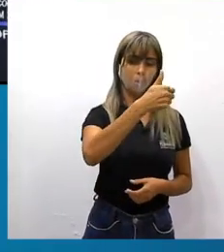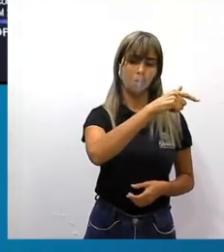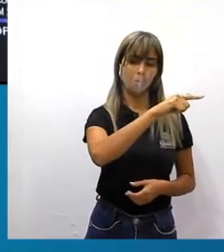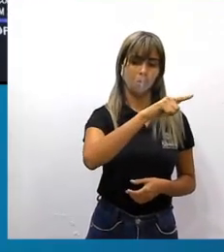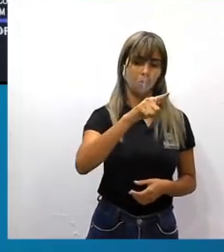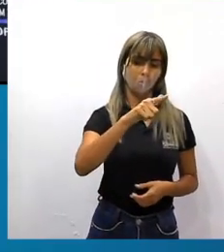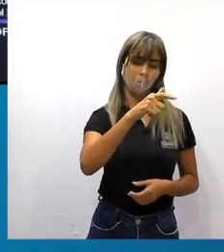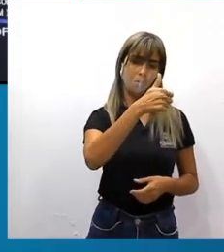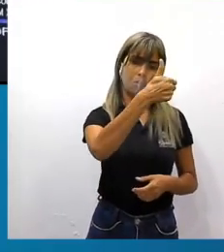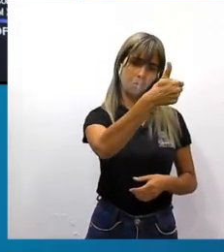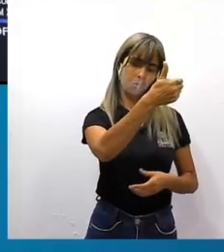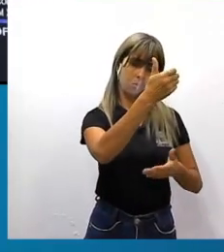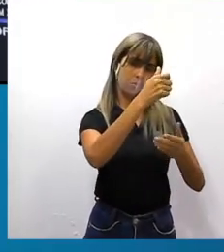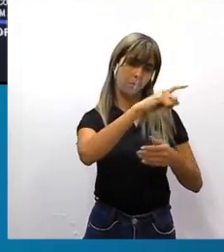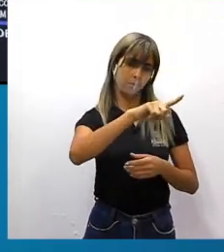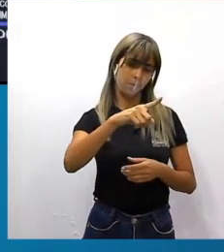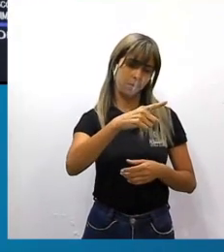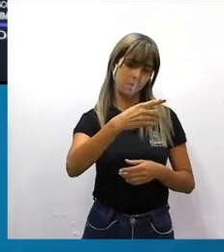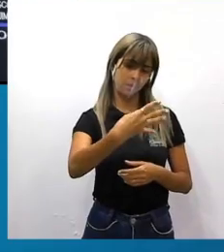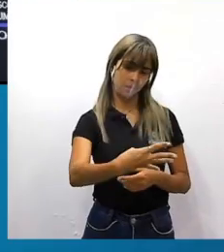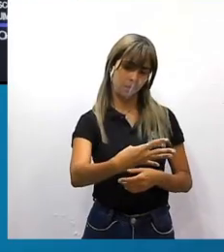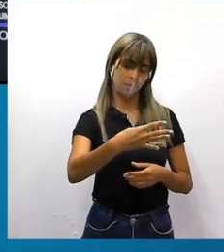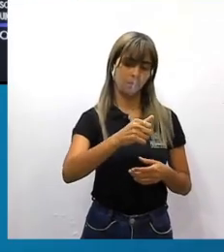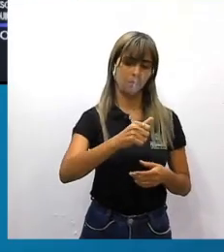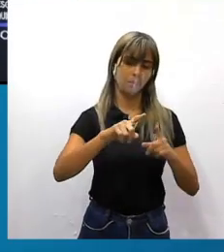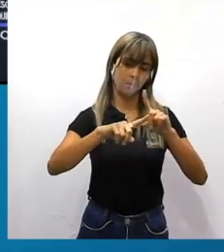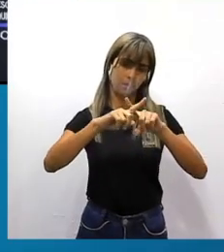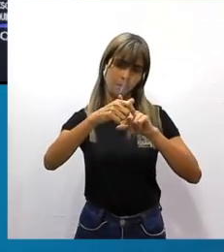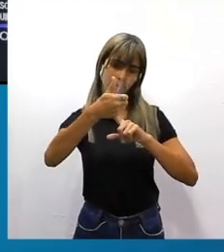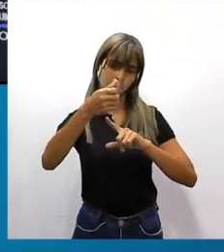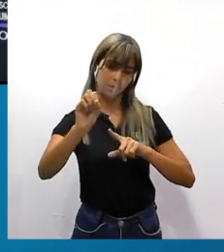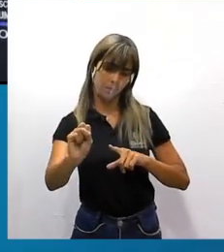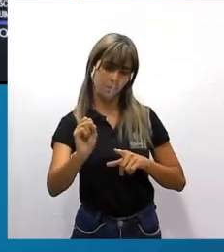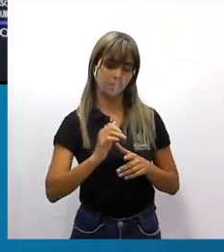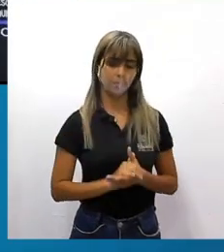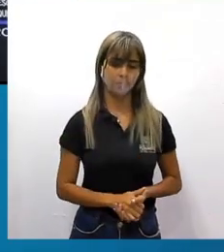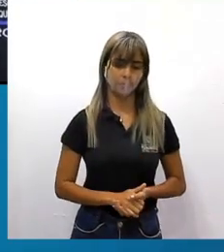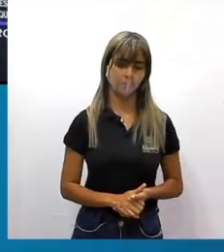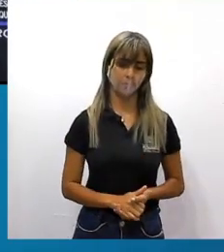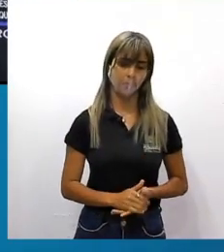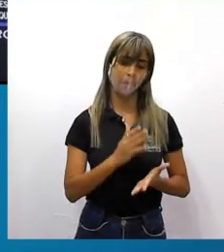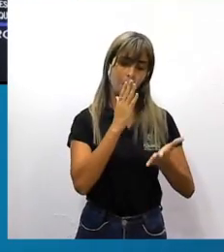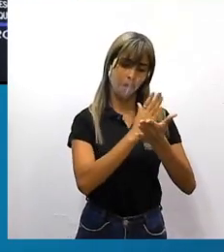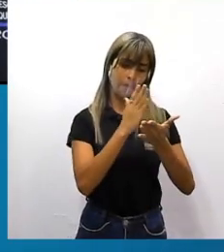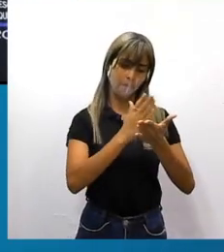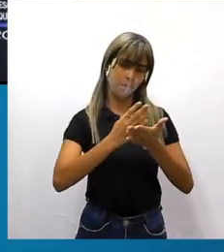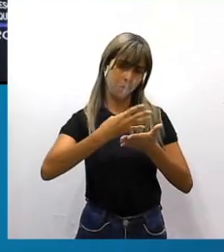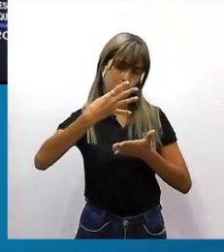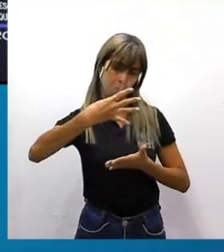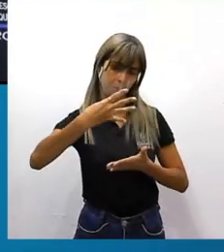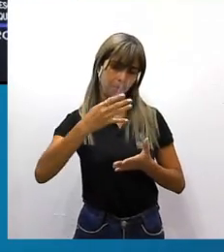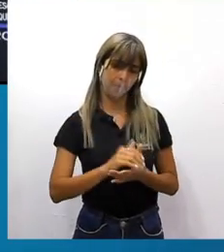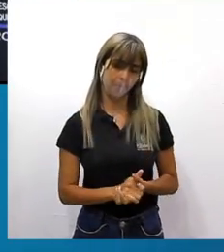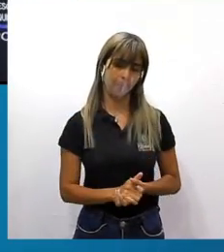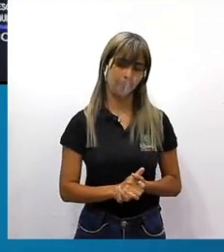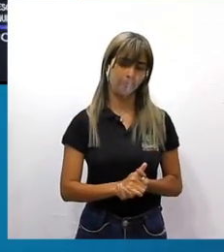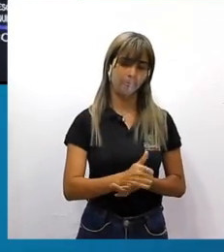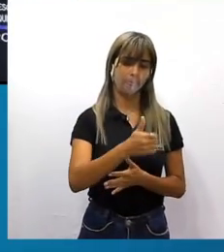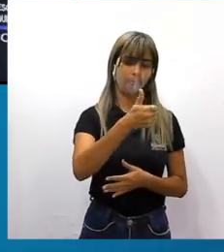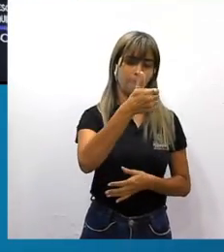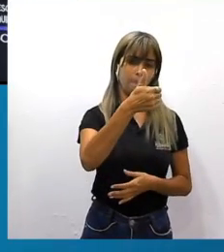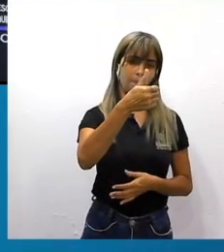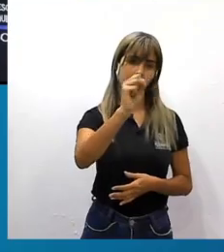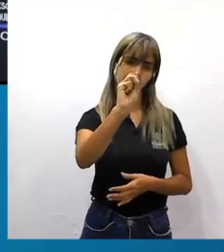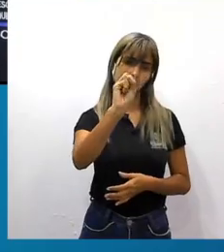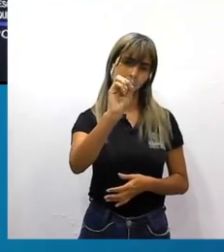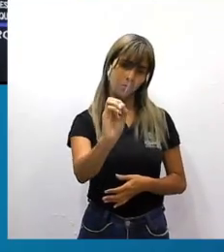180 dividido por 4. 1 vezes 180 é 180. Dividido por 4 vai bater quanto?